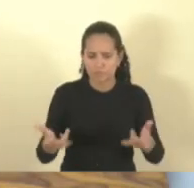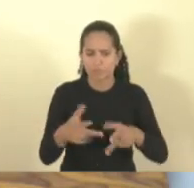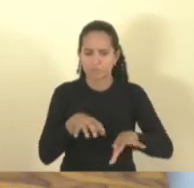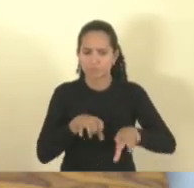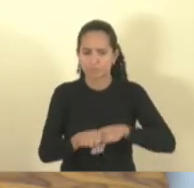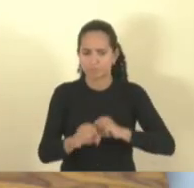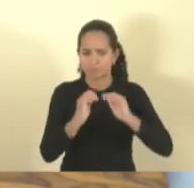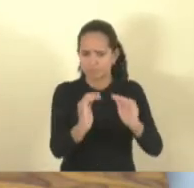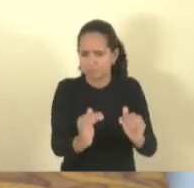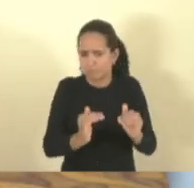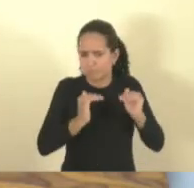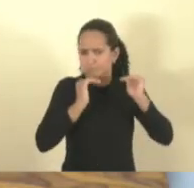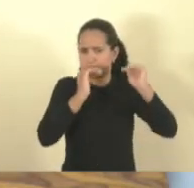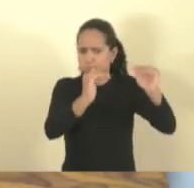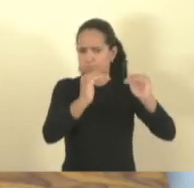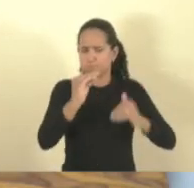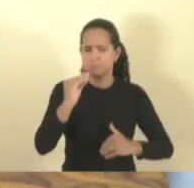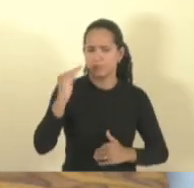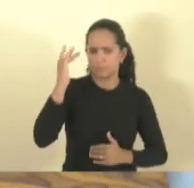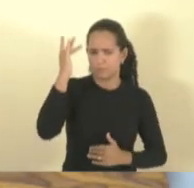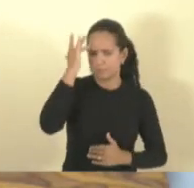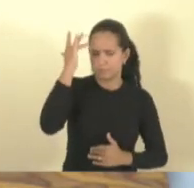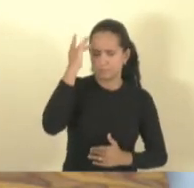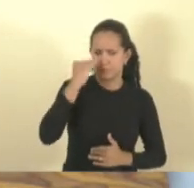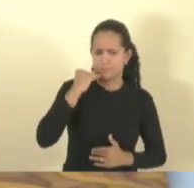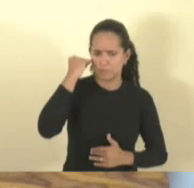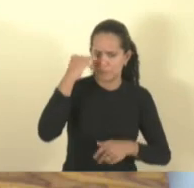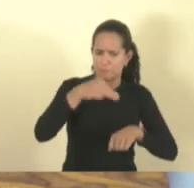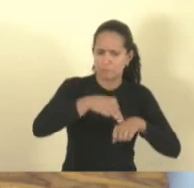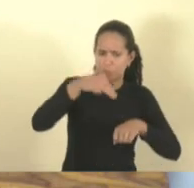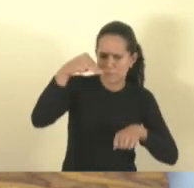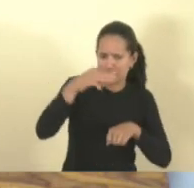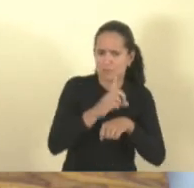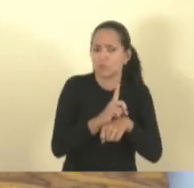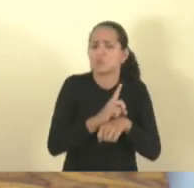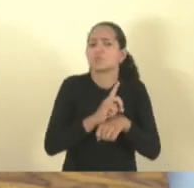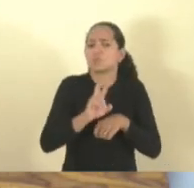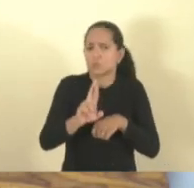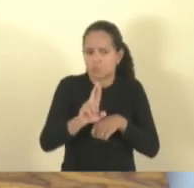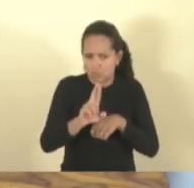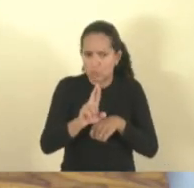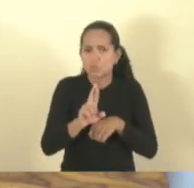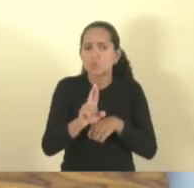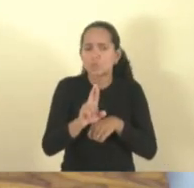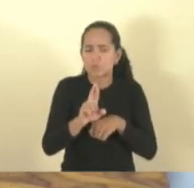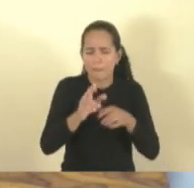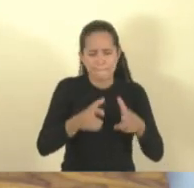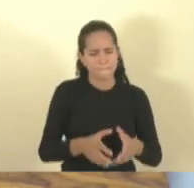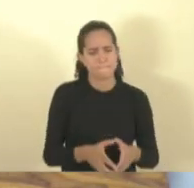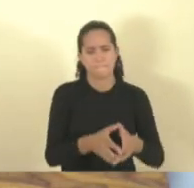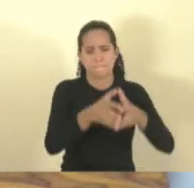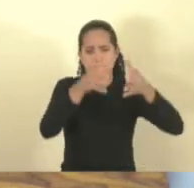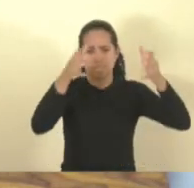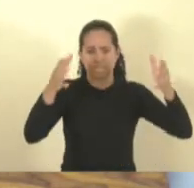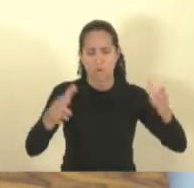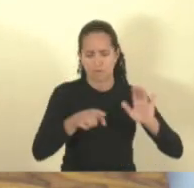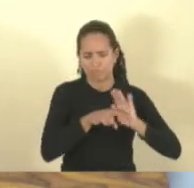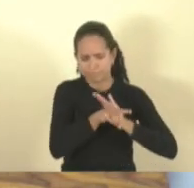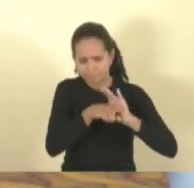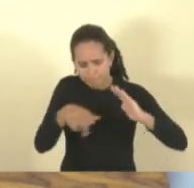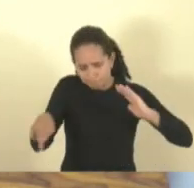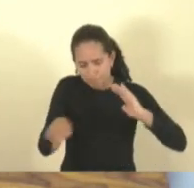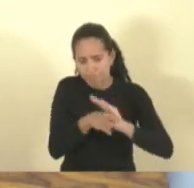qualificados, preparados, muitos com mestrado, muitos doutores, todos, a maioria com